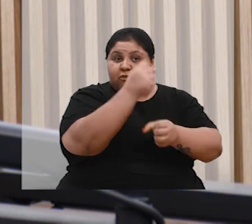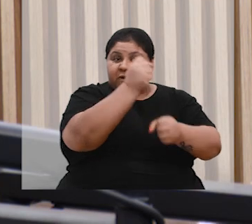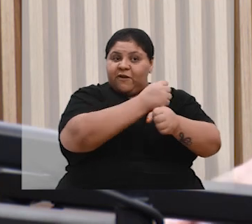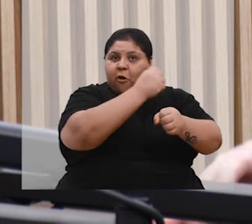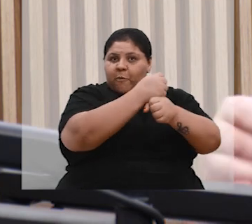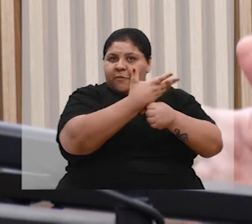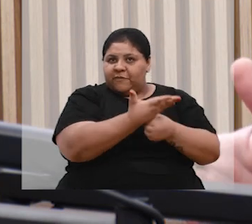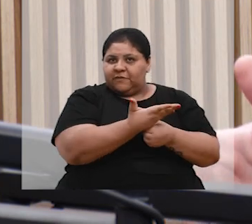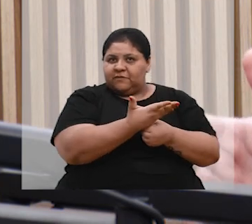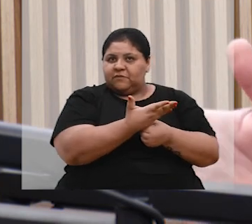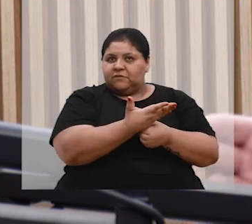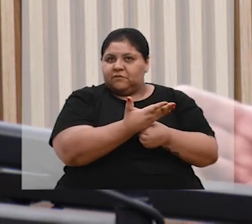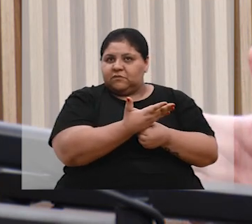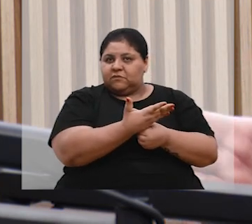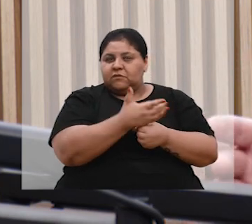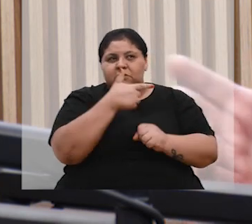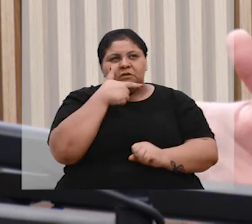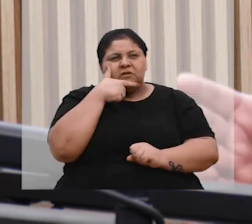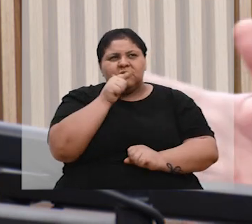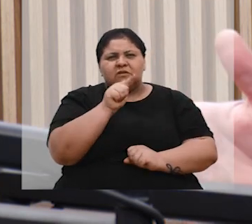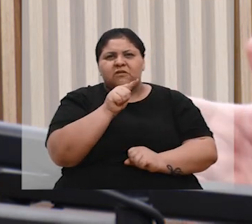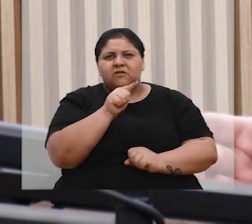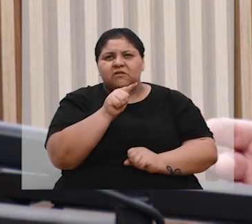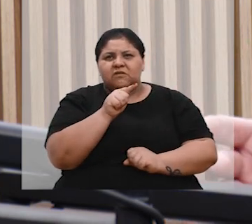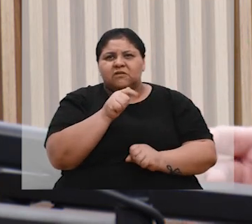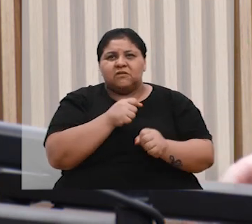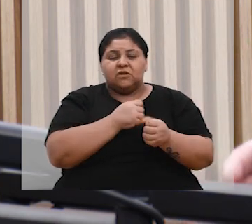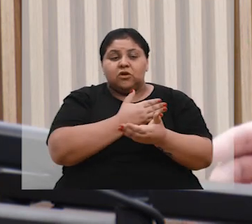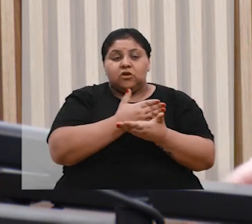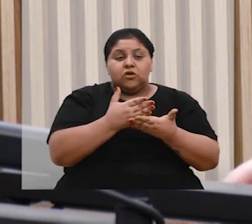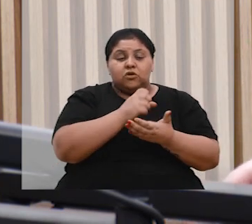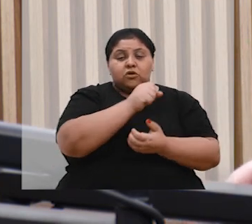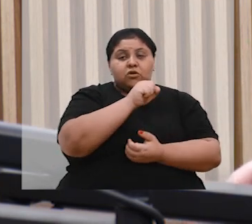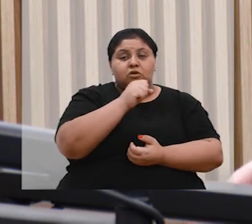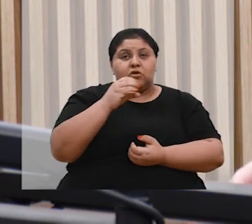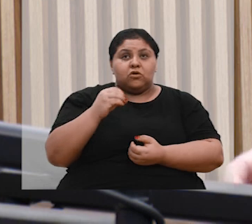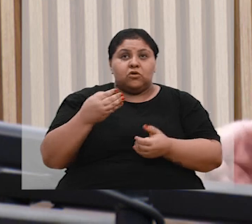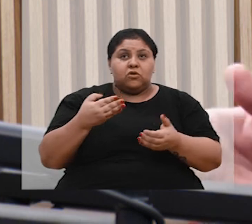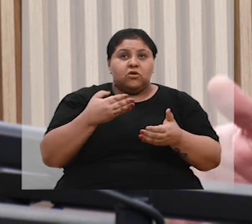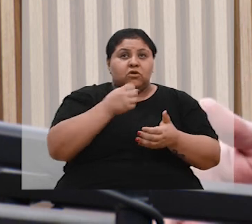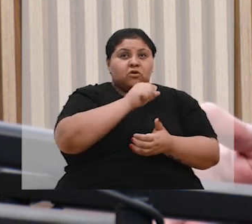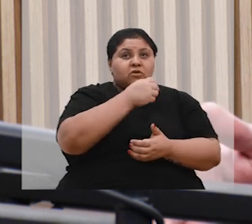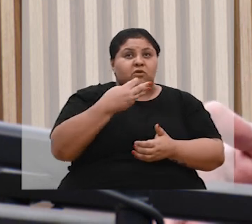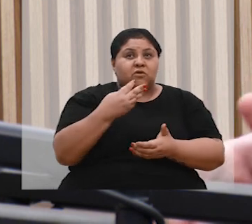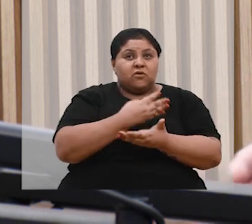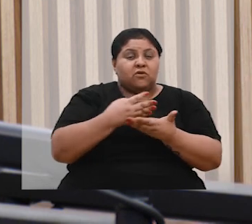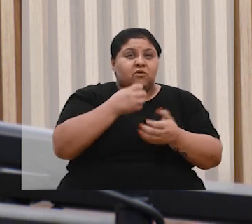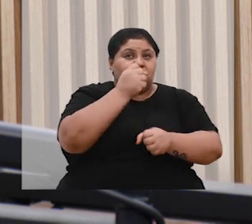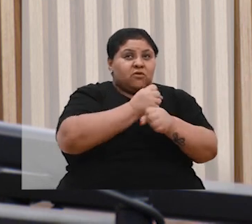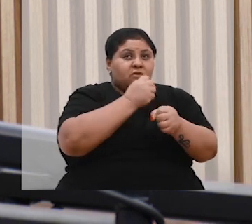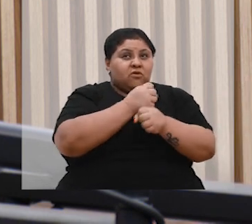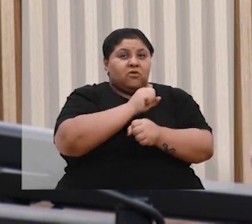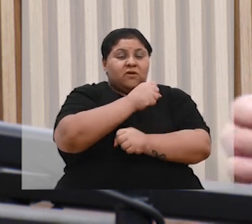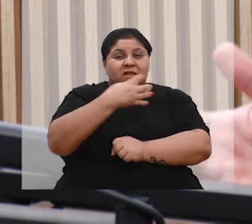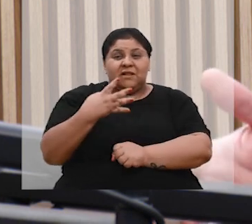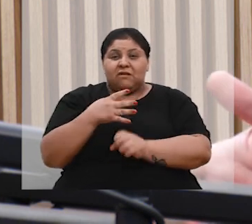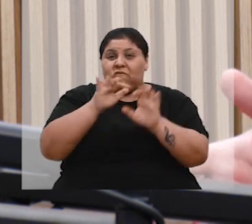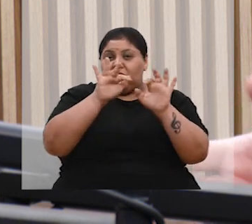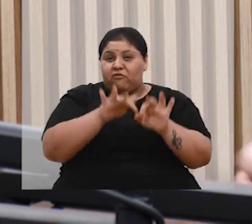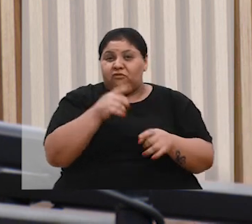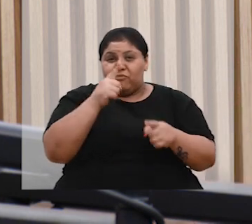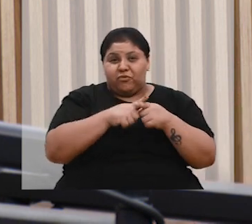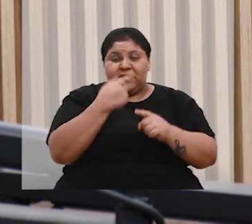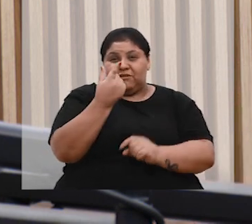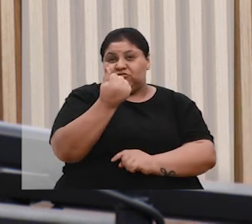né? Isso foi obtido ali no início dos anos 80, em 83 inicia a obra, em 84 interrompe, em função